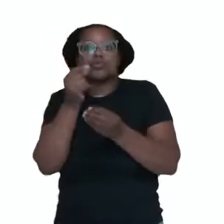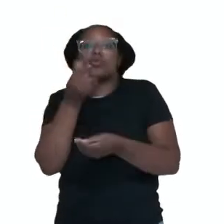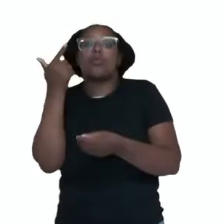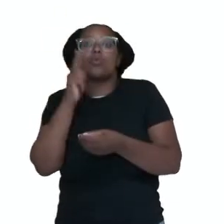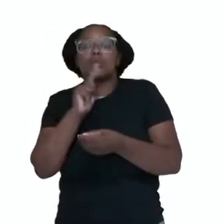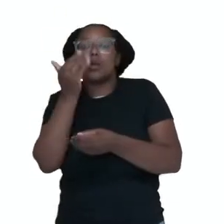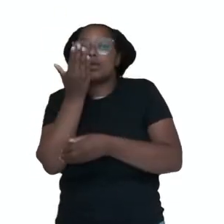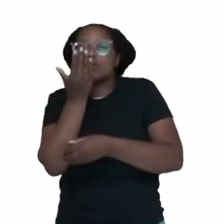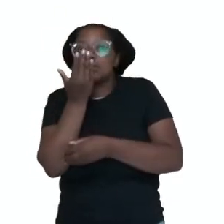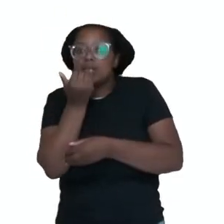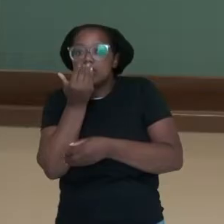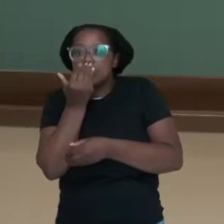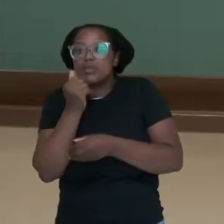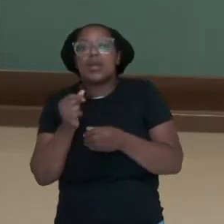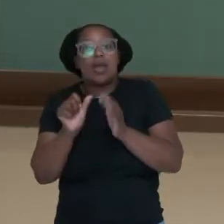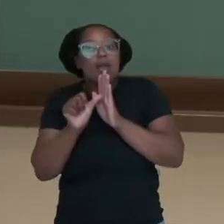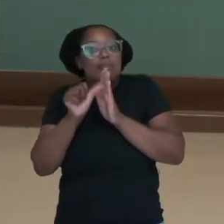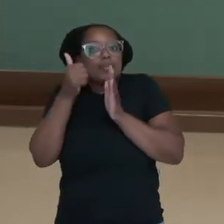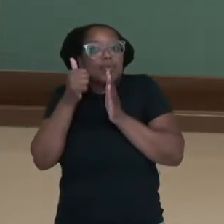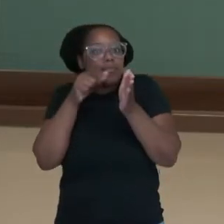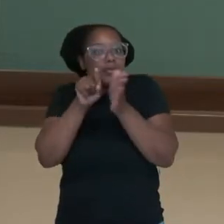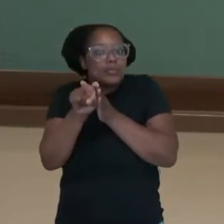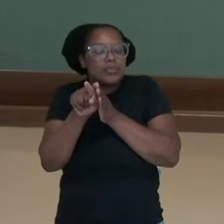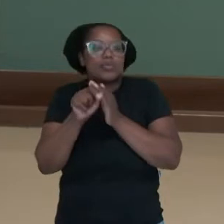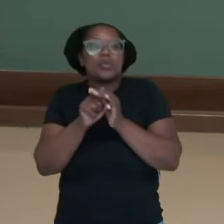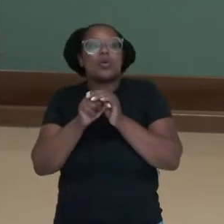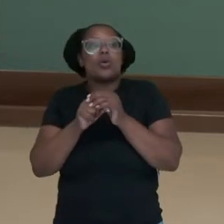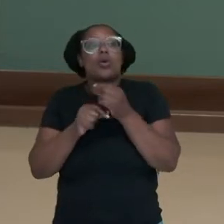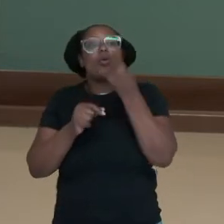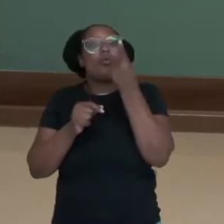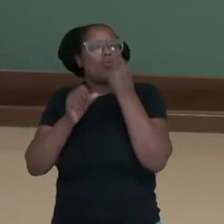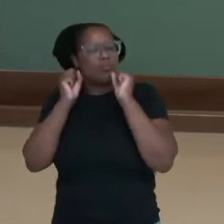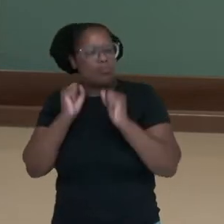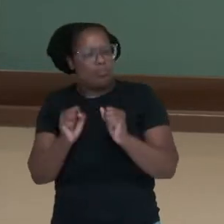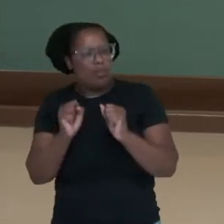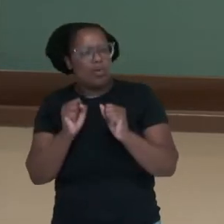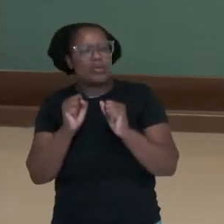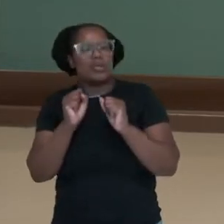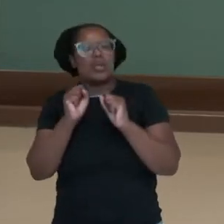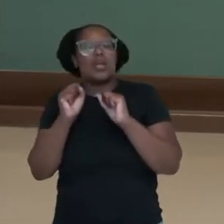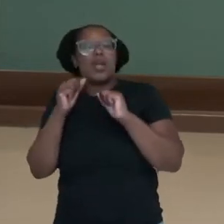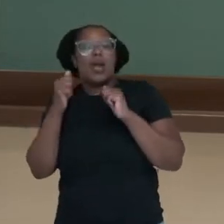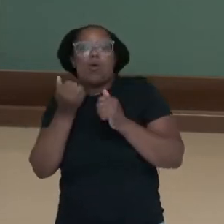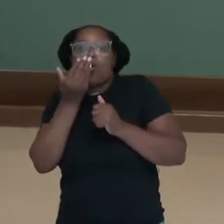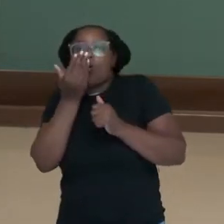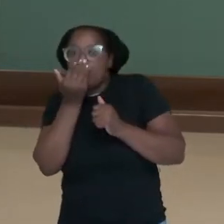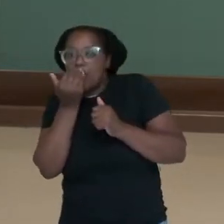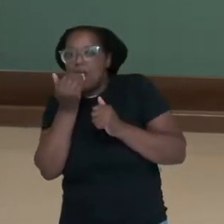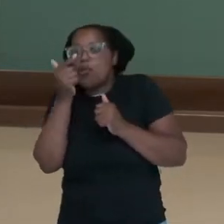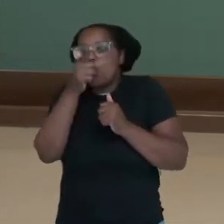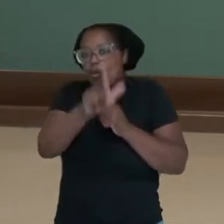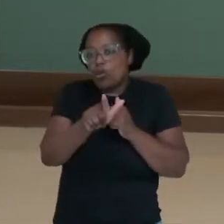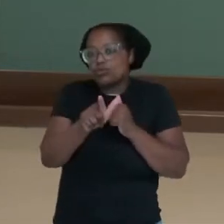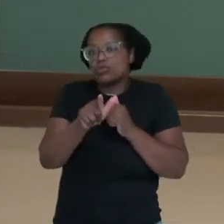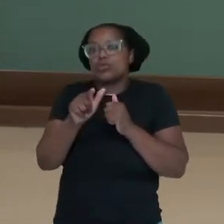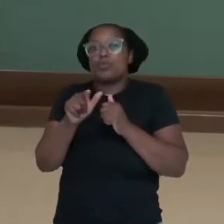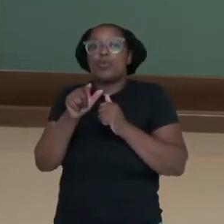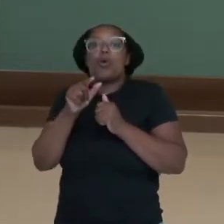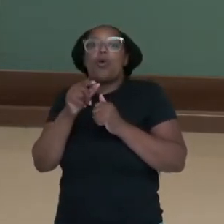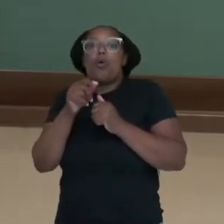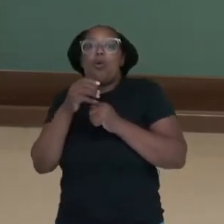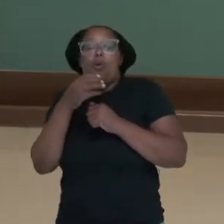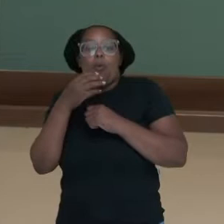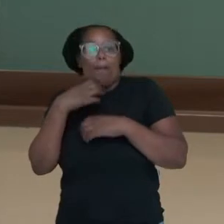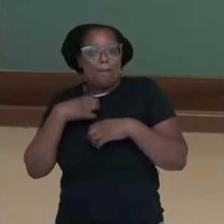alimentam? É a primeira pergunta. Um pode servir de alimento para o outro? E agora? Então,